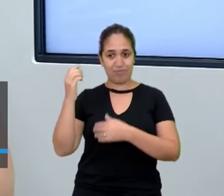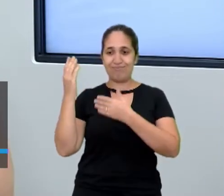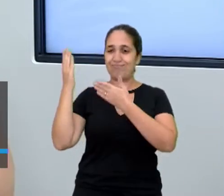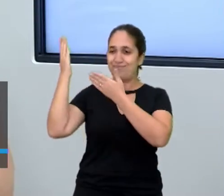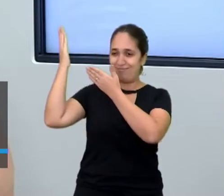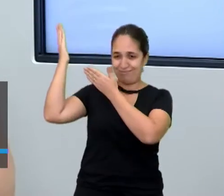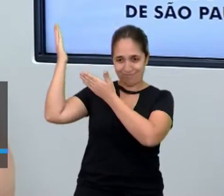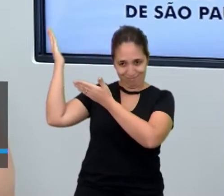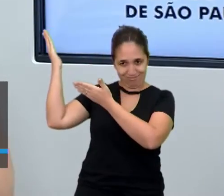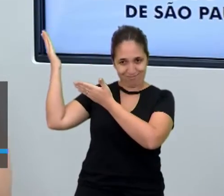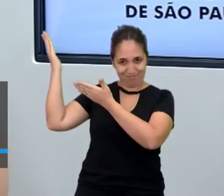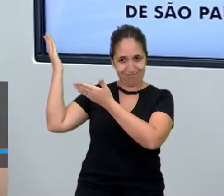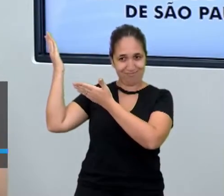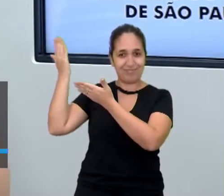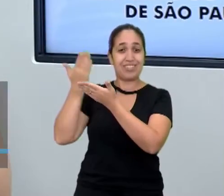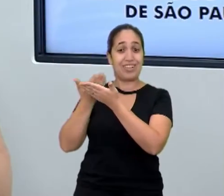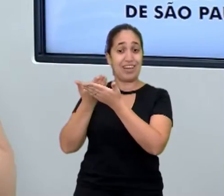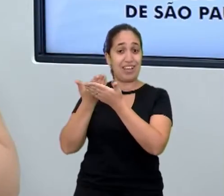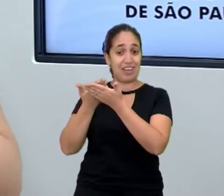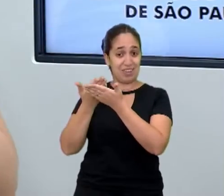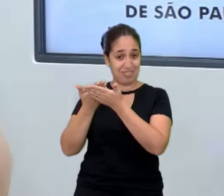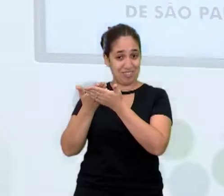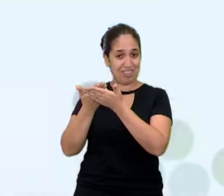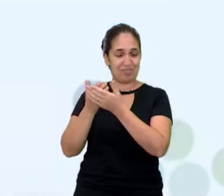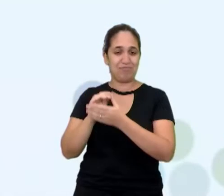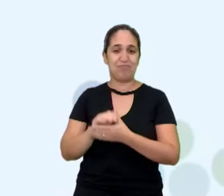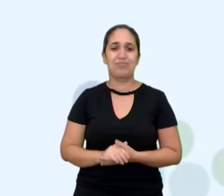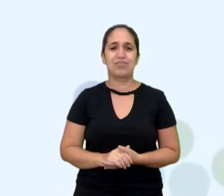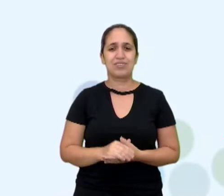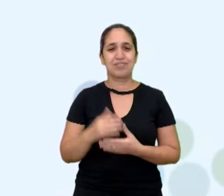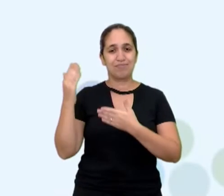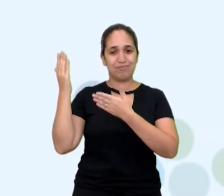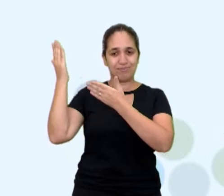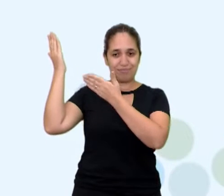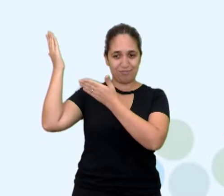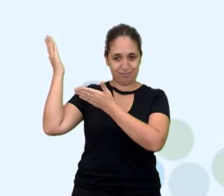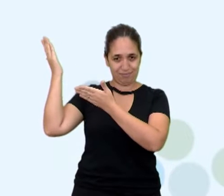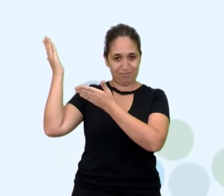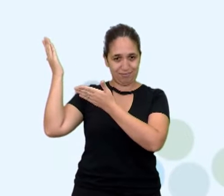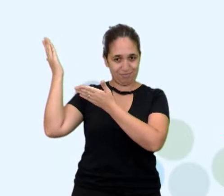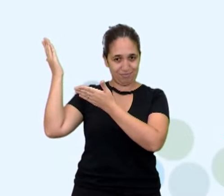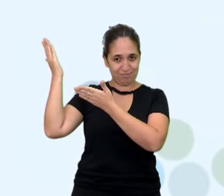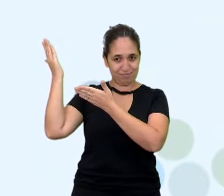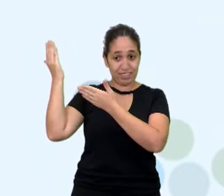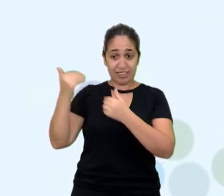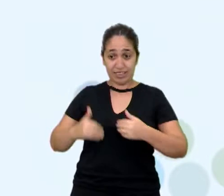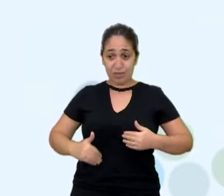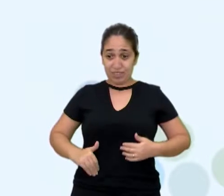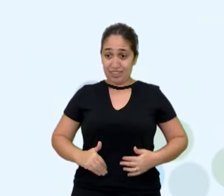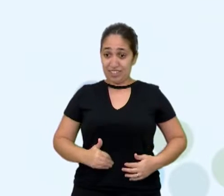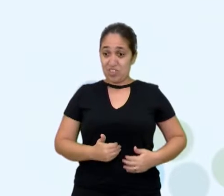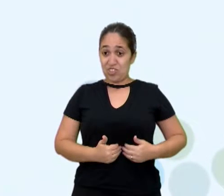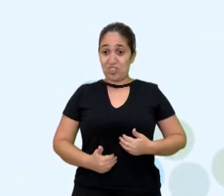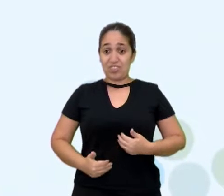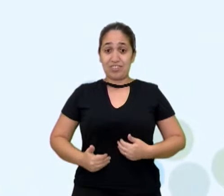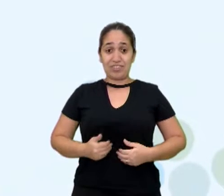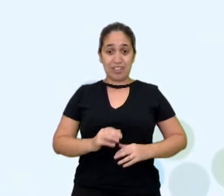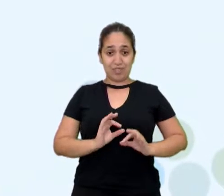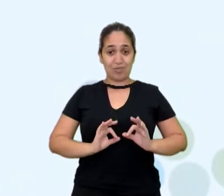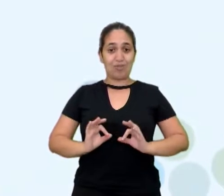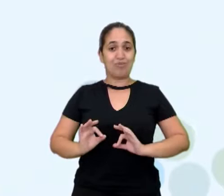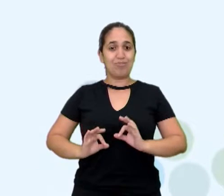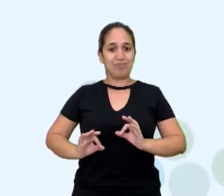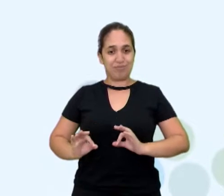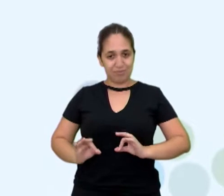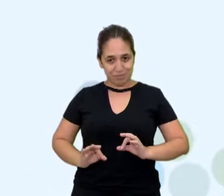hoje, que é justamente, aí, olha, como que são os reguladores da digestão. Lembrem-se então que a